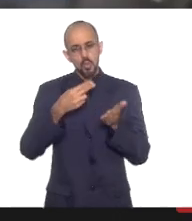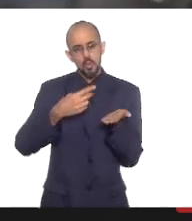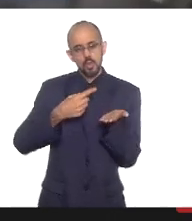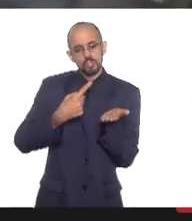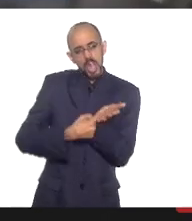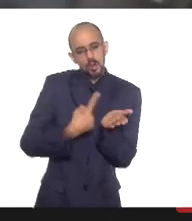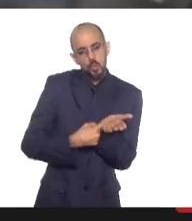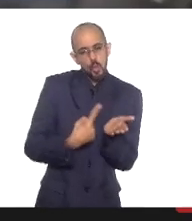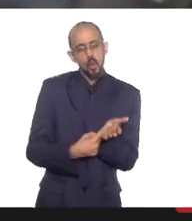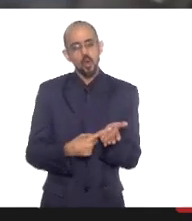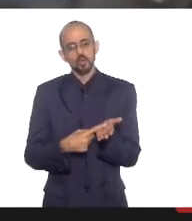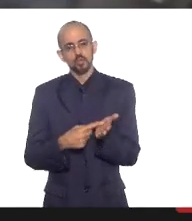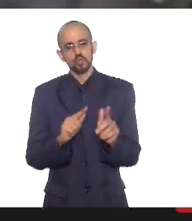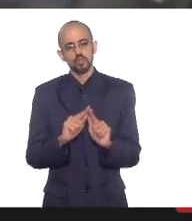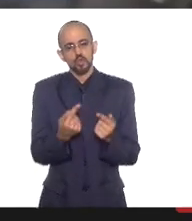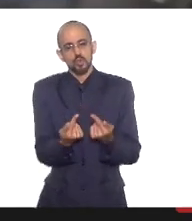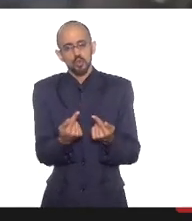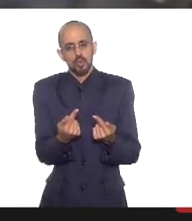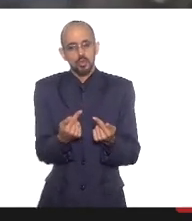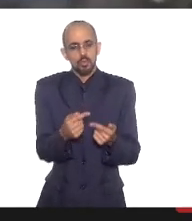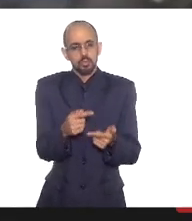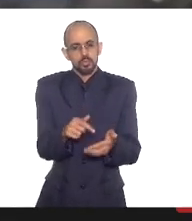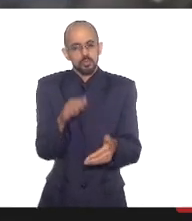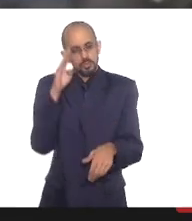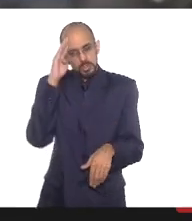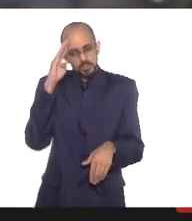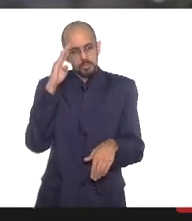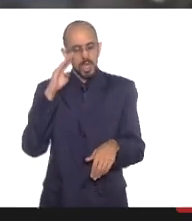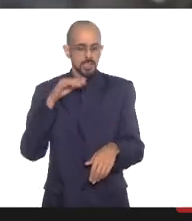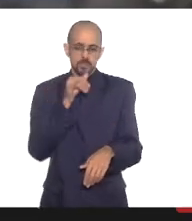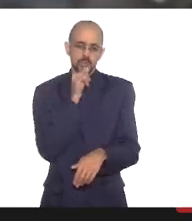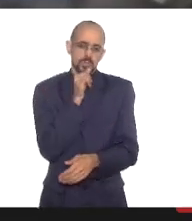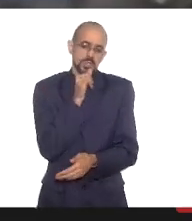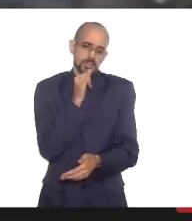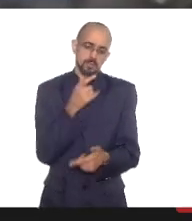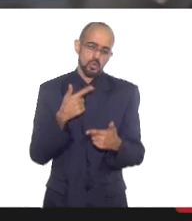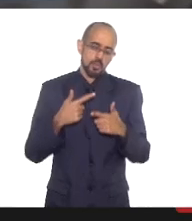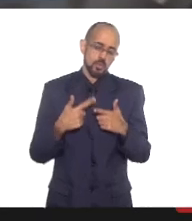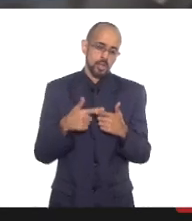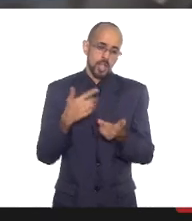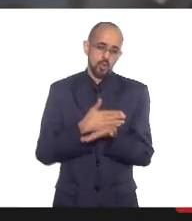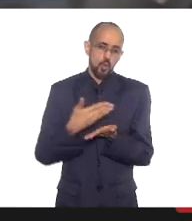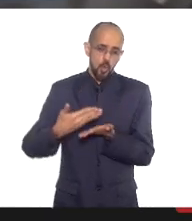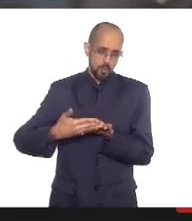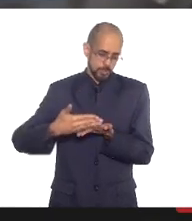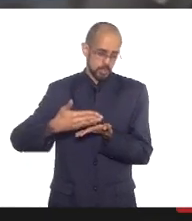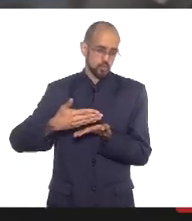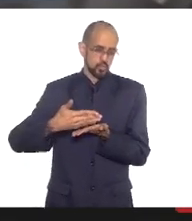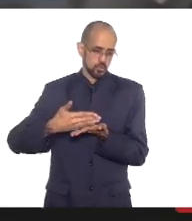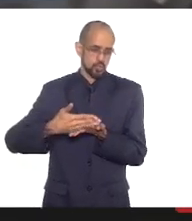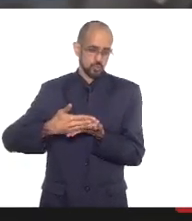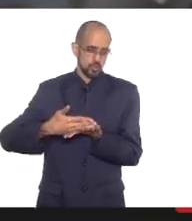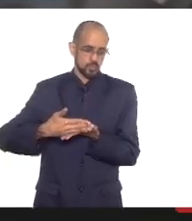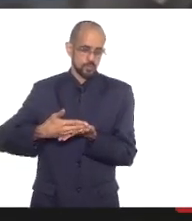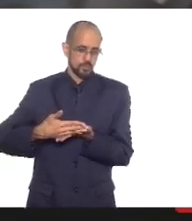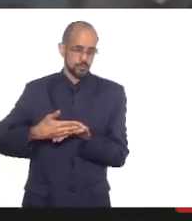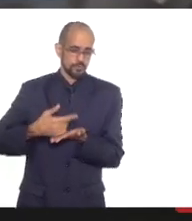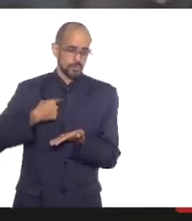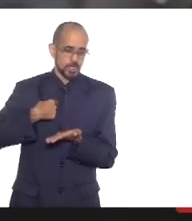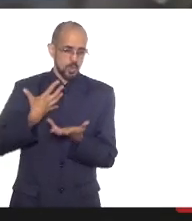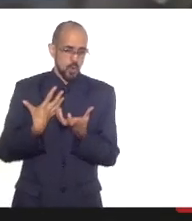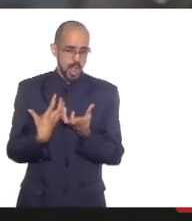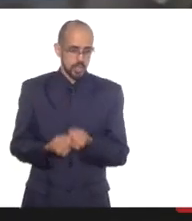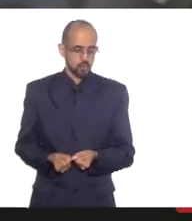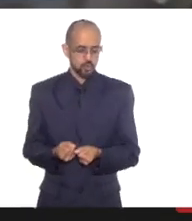acordos pagos por exemplo uma vez que desde o começo que o tempo eu